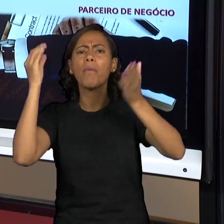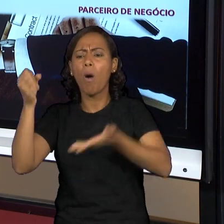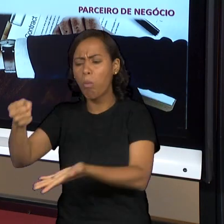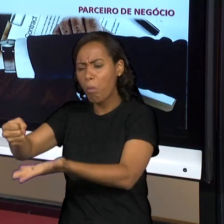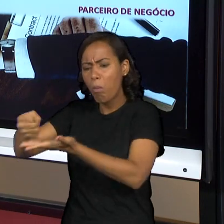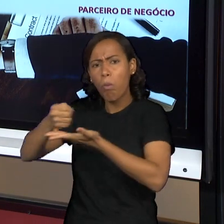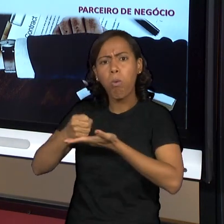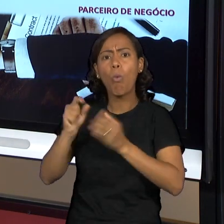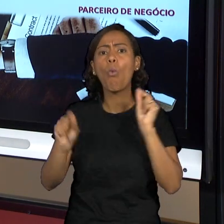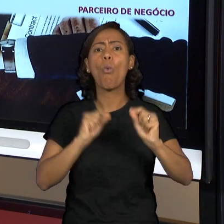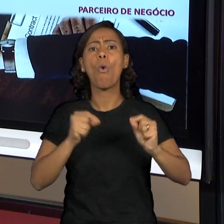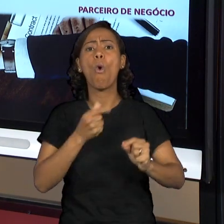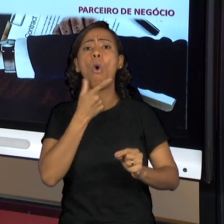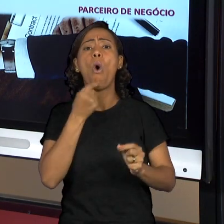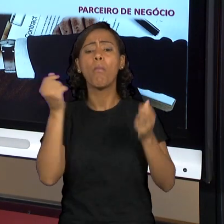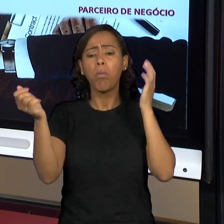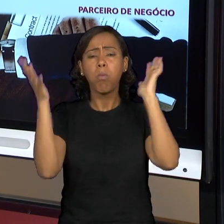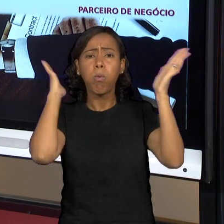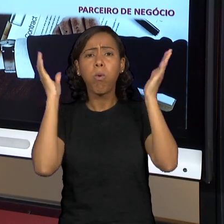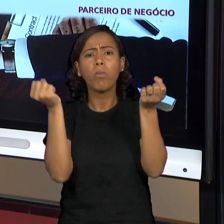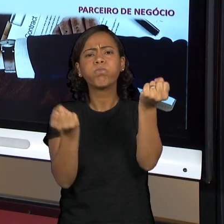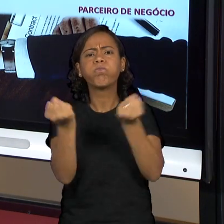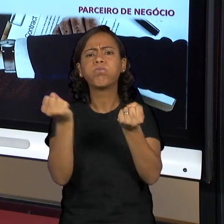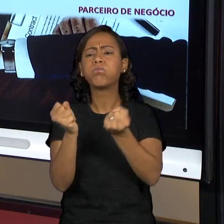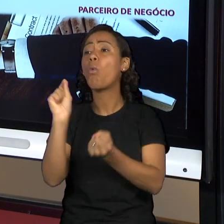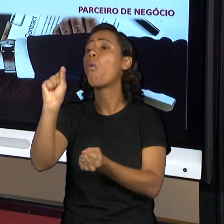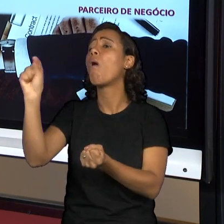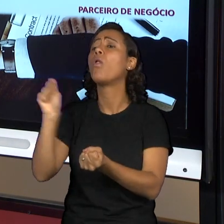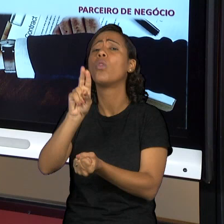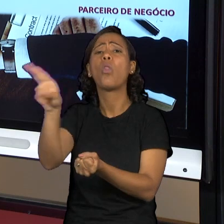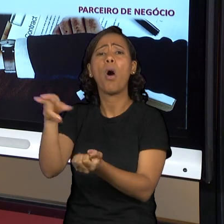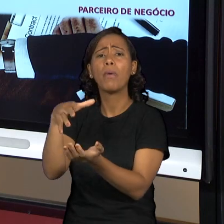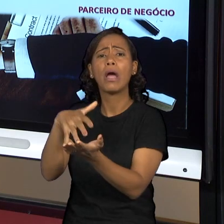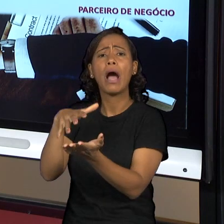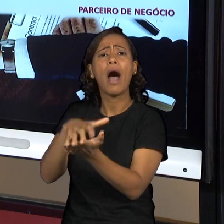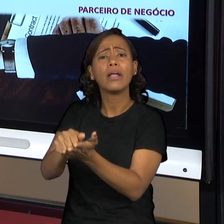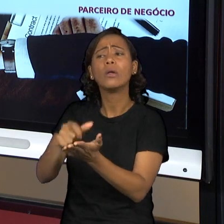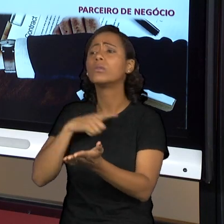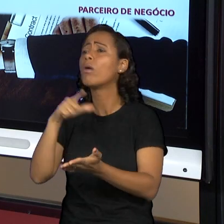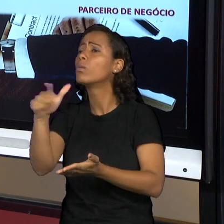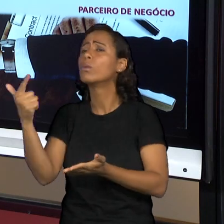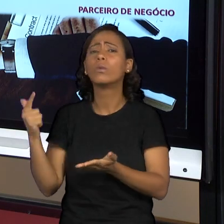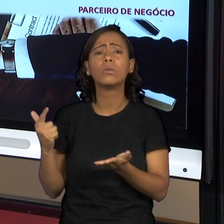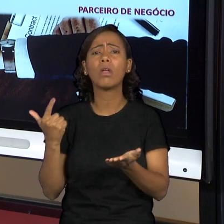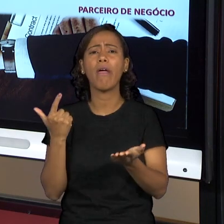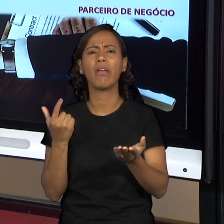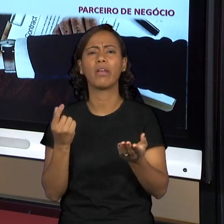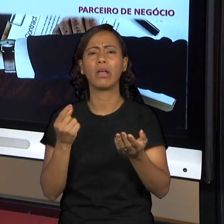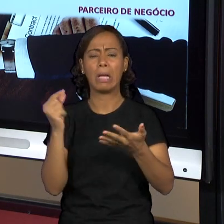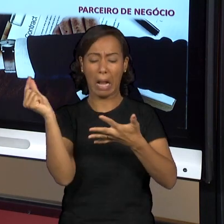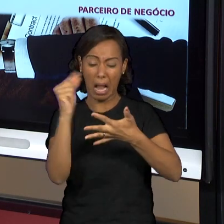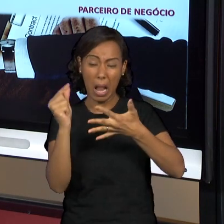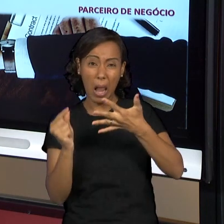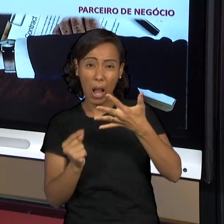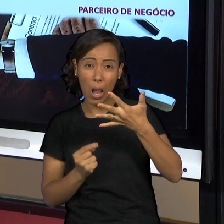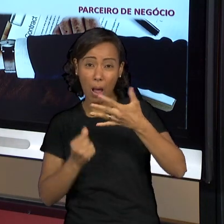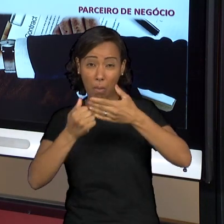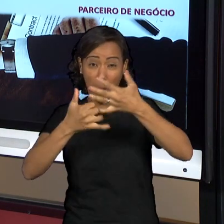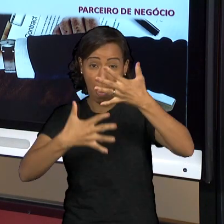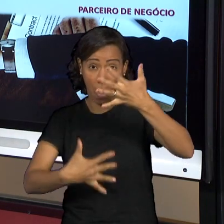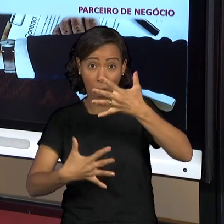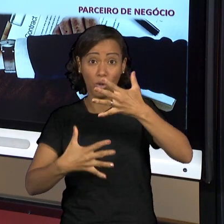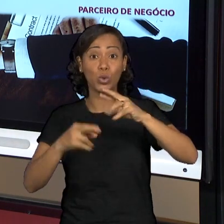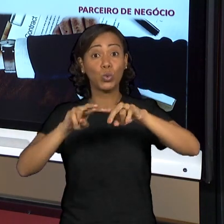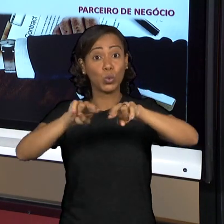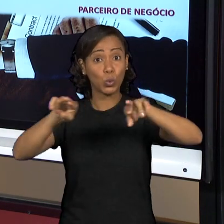cadastro ou não motorista para autorizar a entrada dele, cadastro ou não um caminhão para autorizar a entrada, e todos os outros fatores que